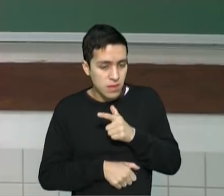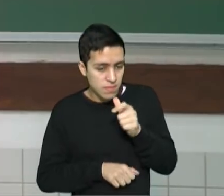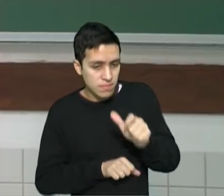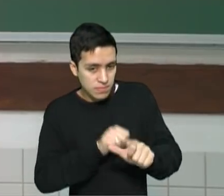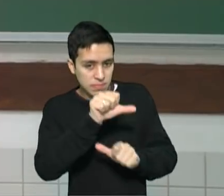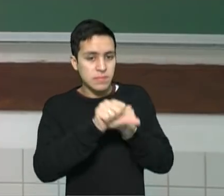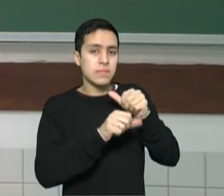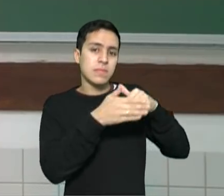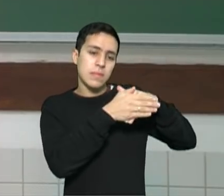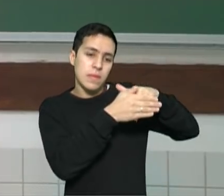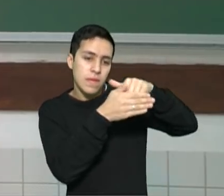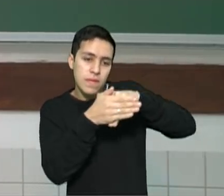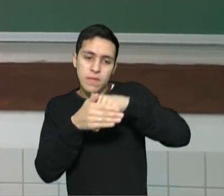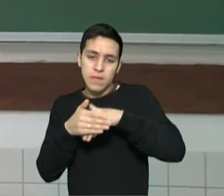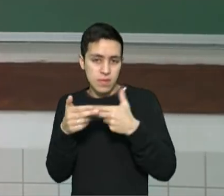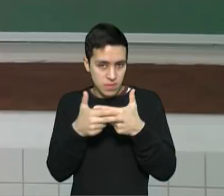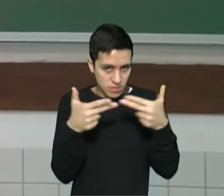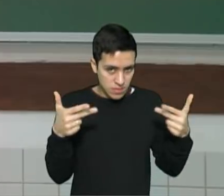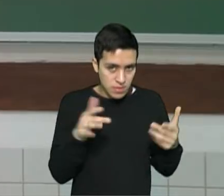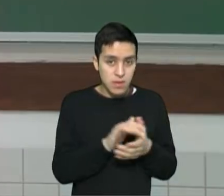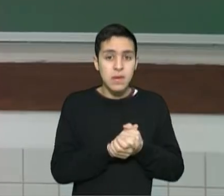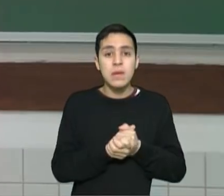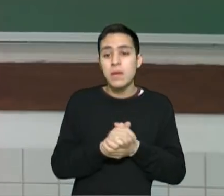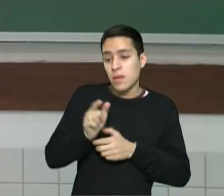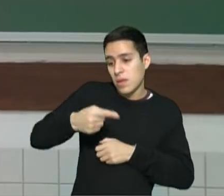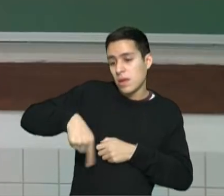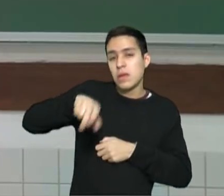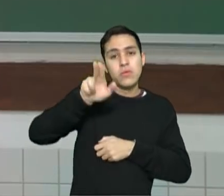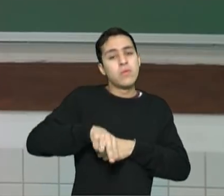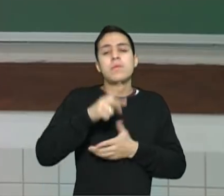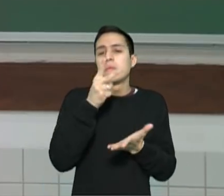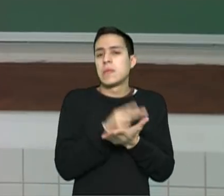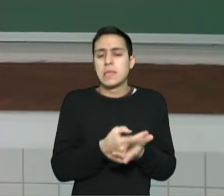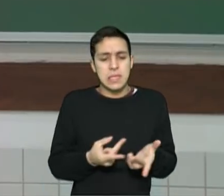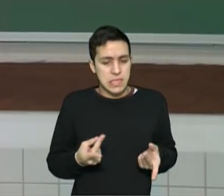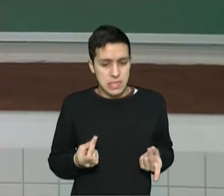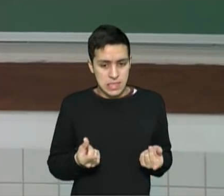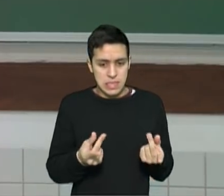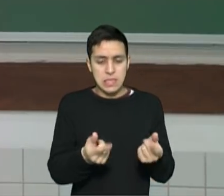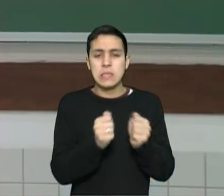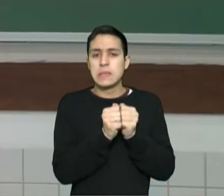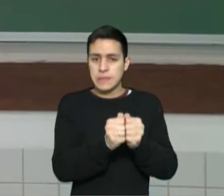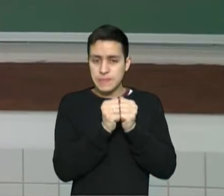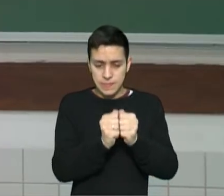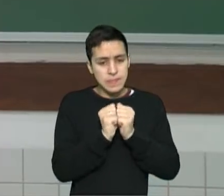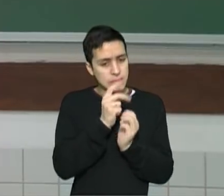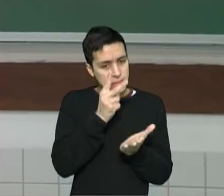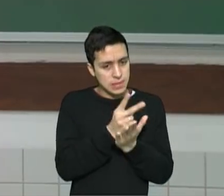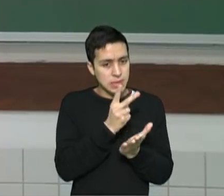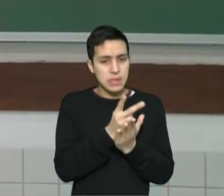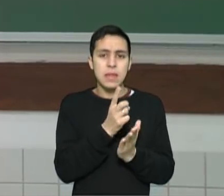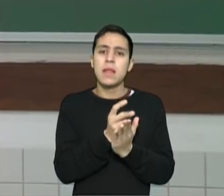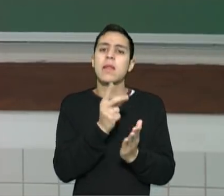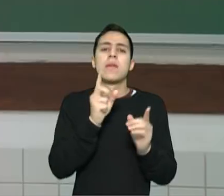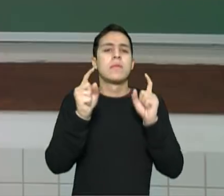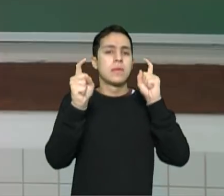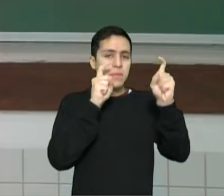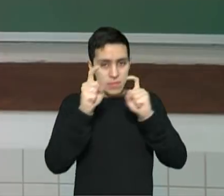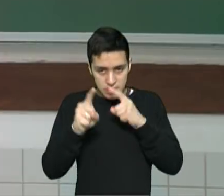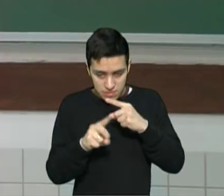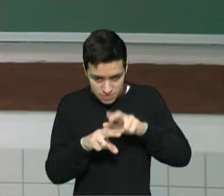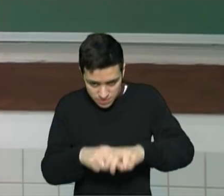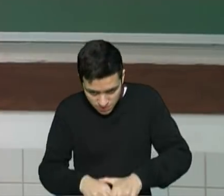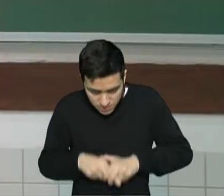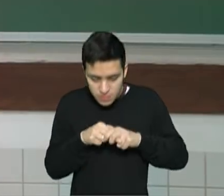rodízio para votar as coisas, mas eles nunca rodam. Eles sempre estão em todos os momentos. Por isso,